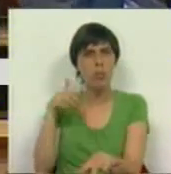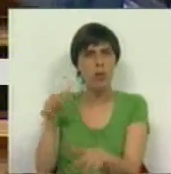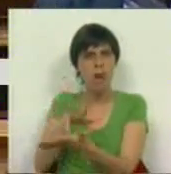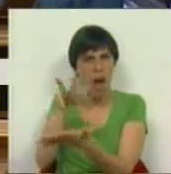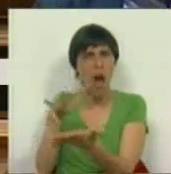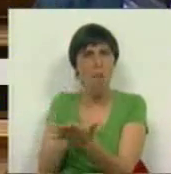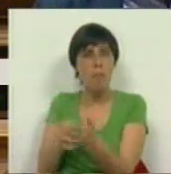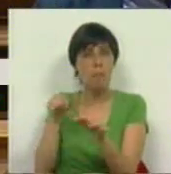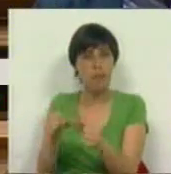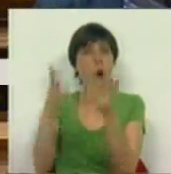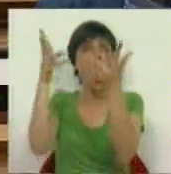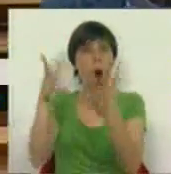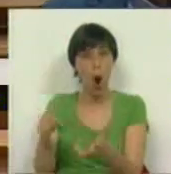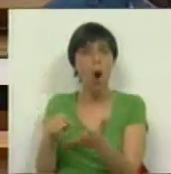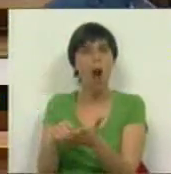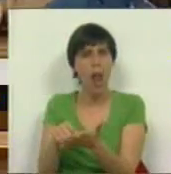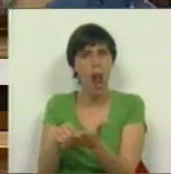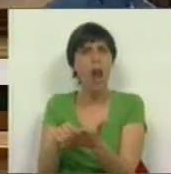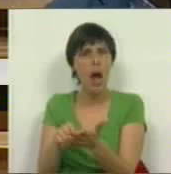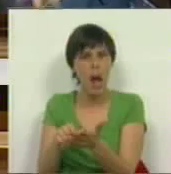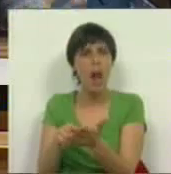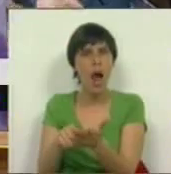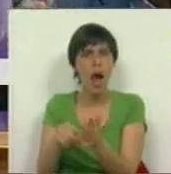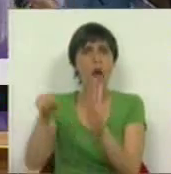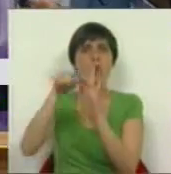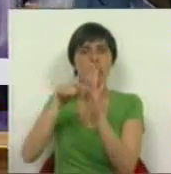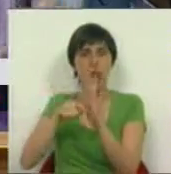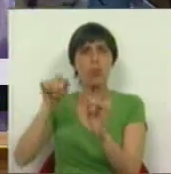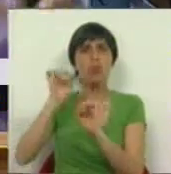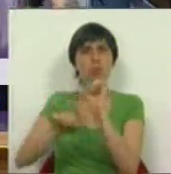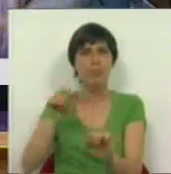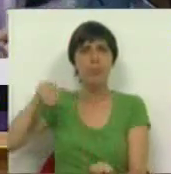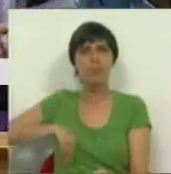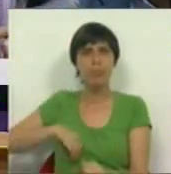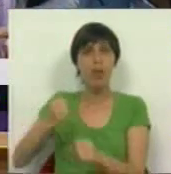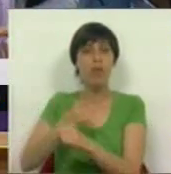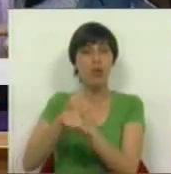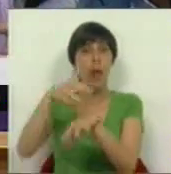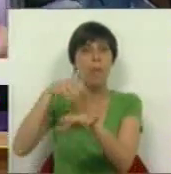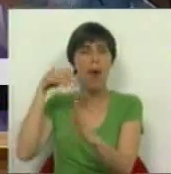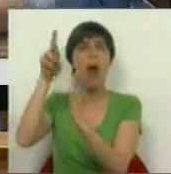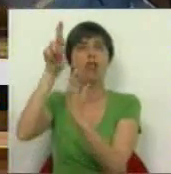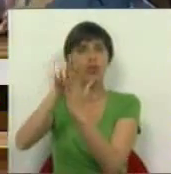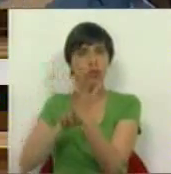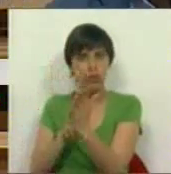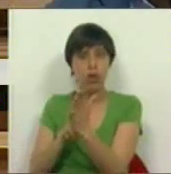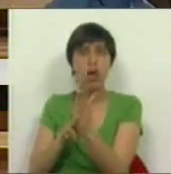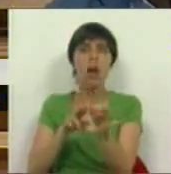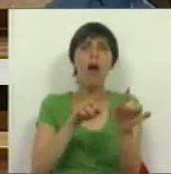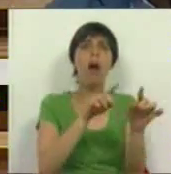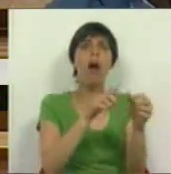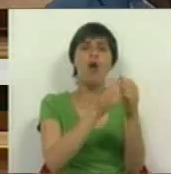Parlamento. E nesse orçamento está contido não só o estatuto remuneratório dos funcionários parlamentares, como